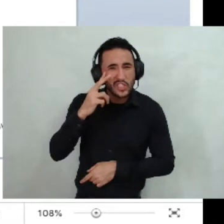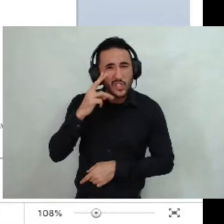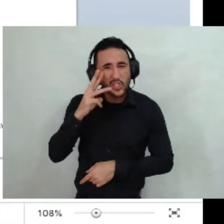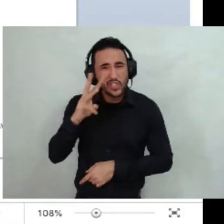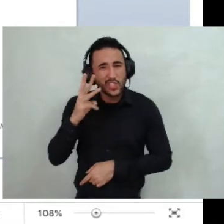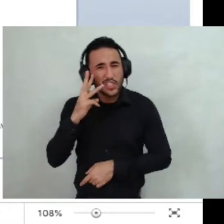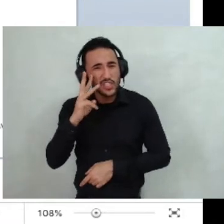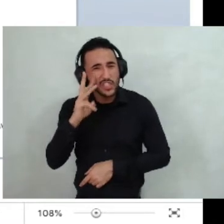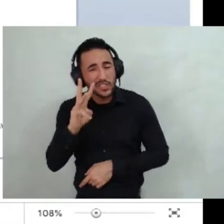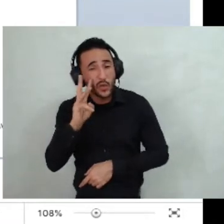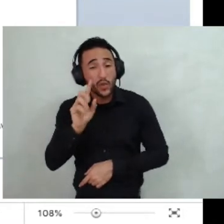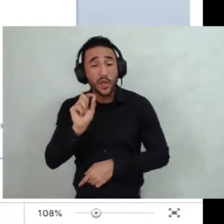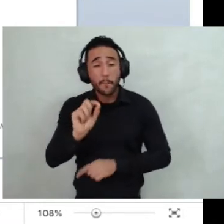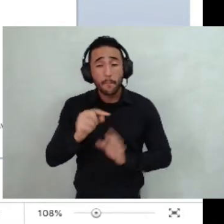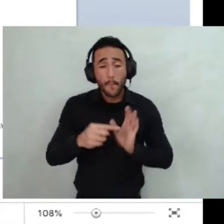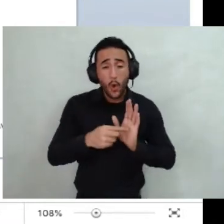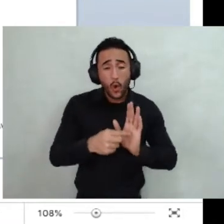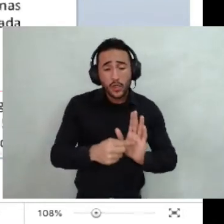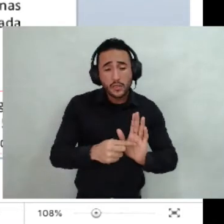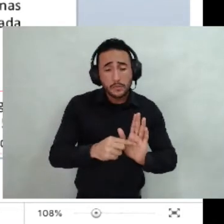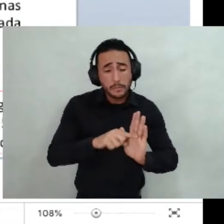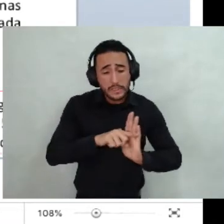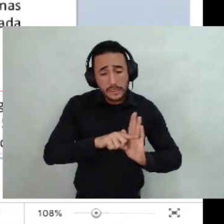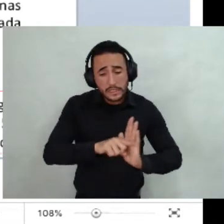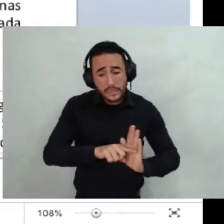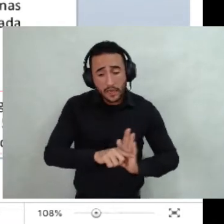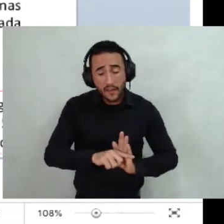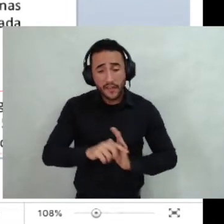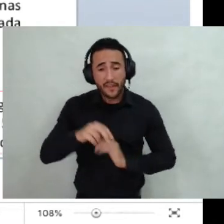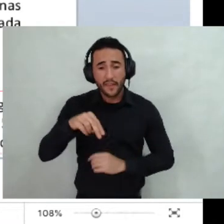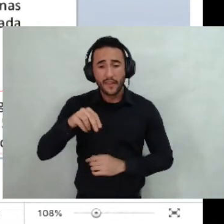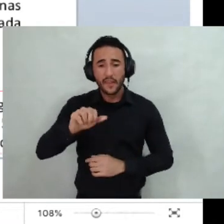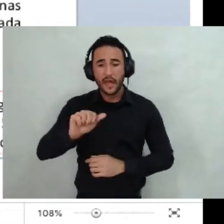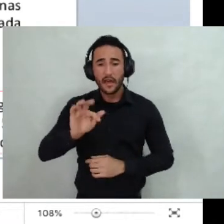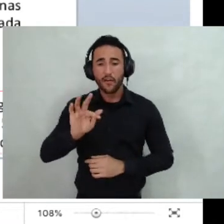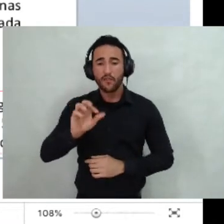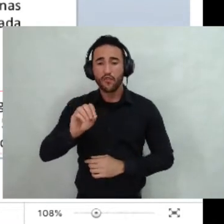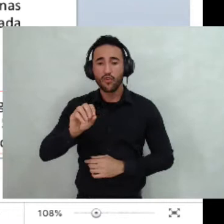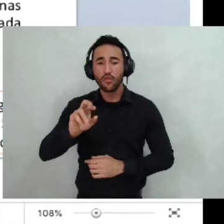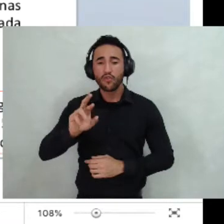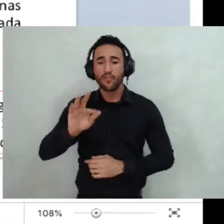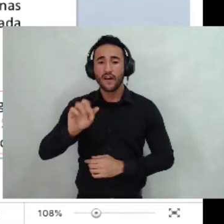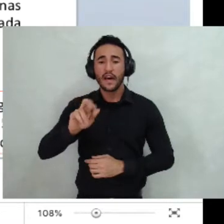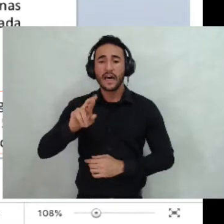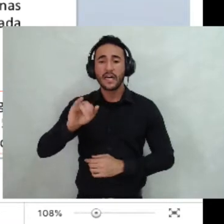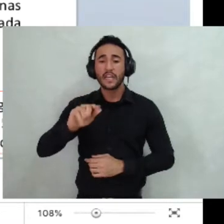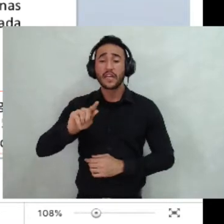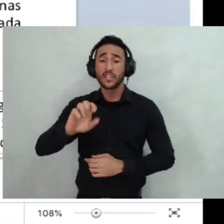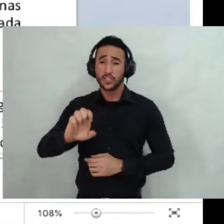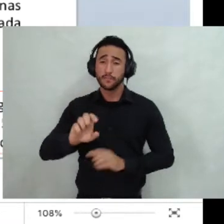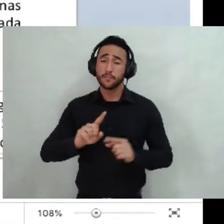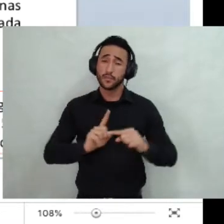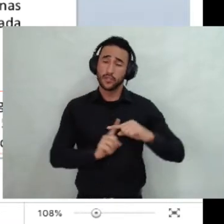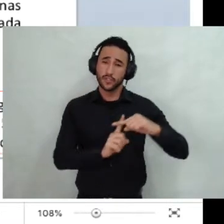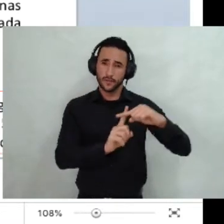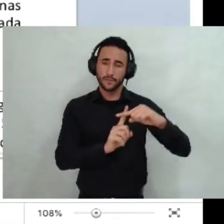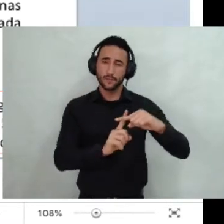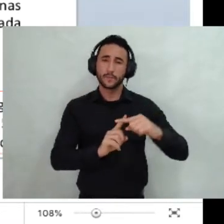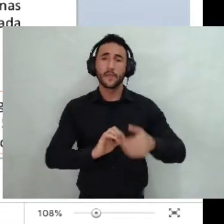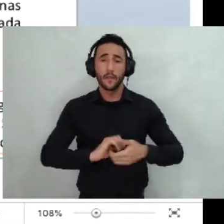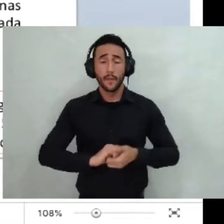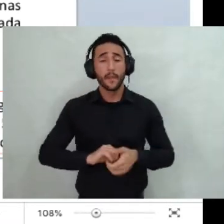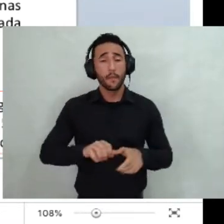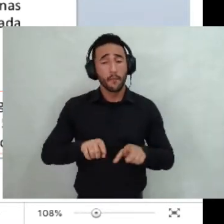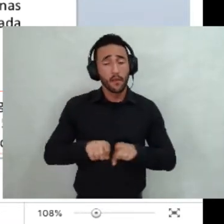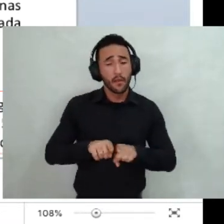amostra nasofaringe foi positiva. E aí, nós temos utilizado, a gente presenciou também, muitas